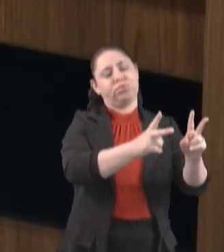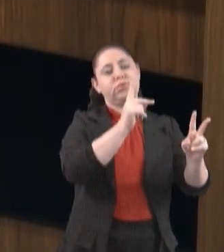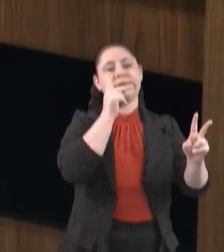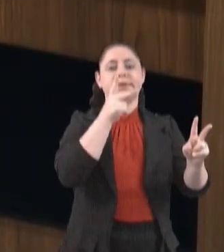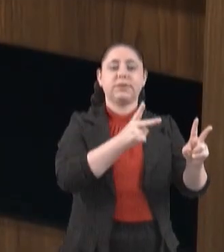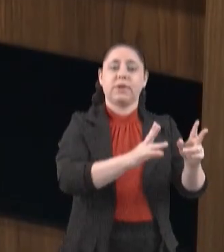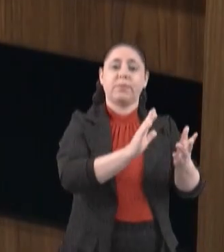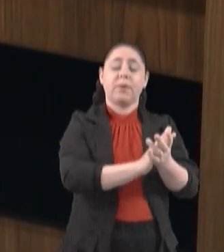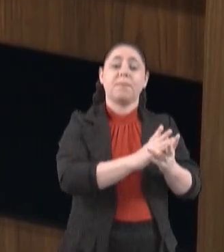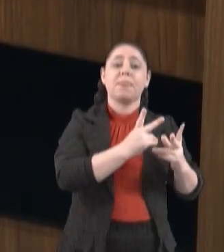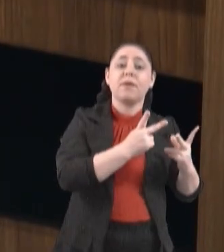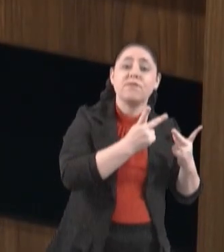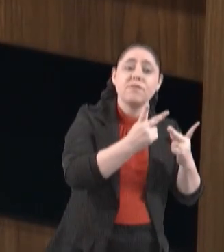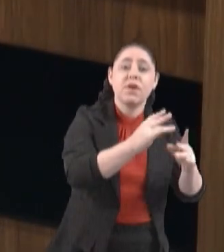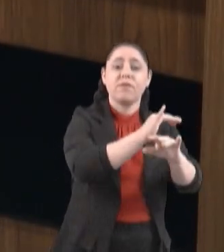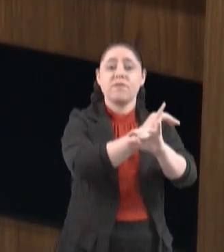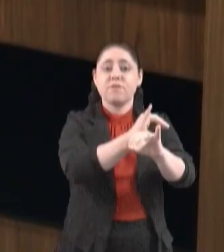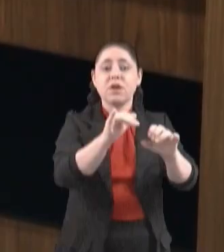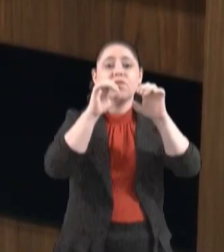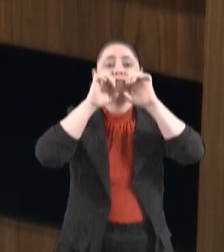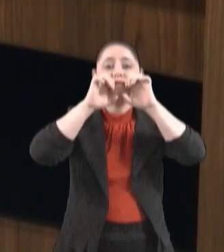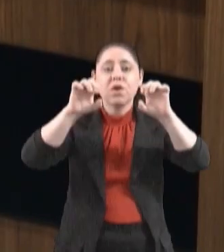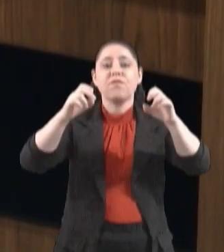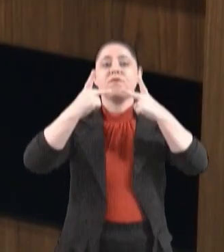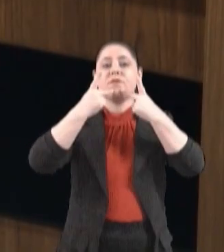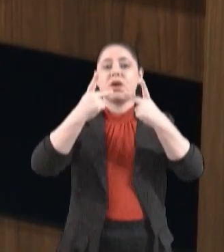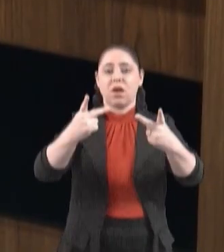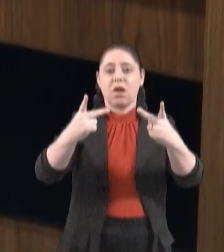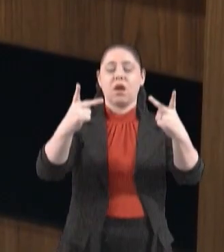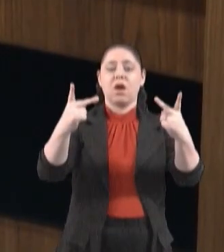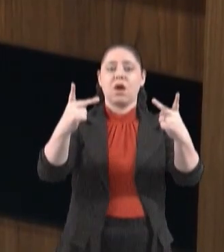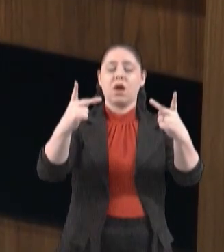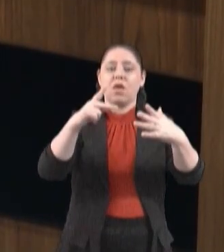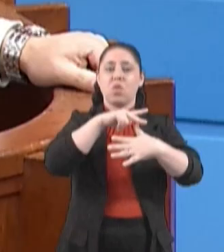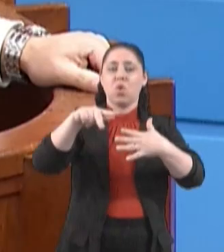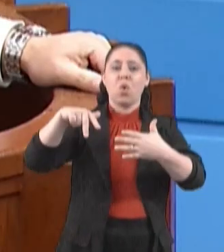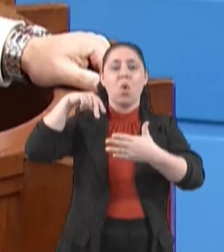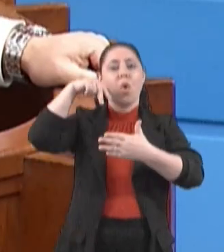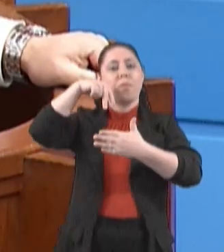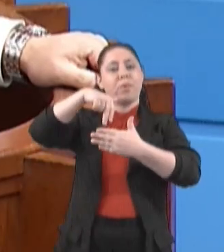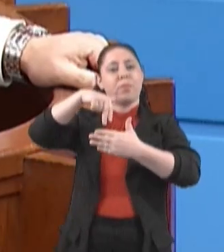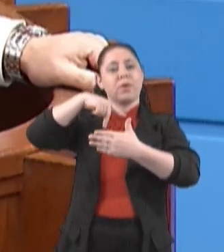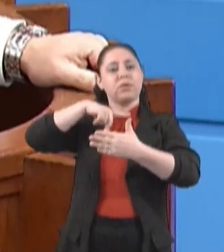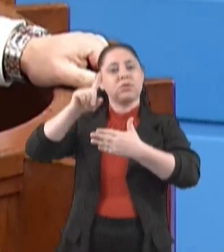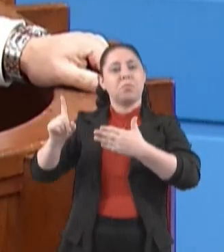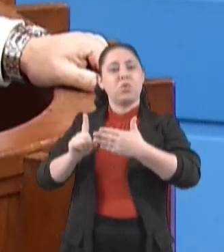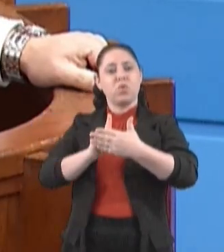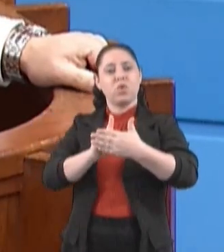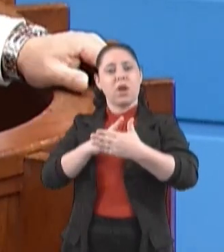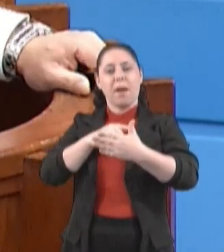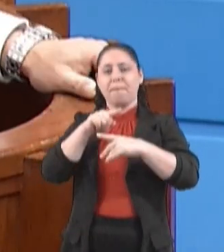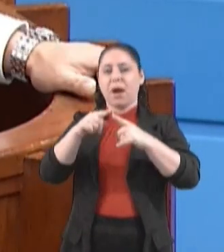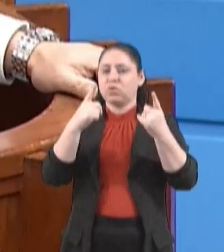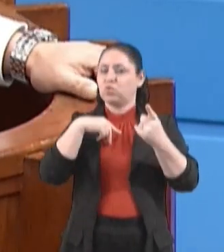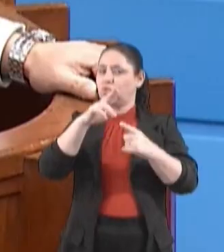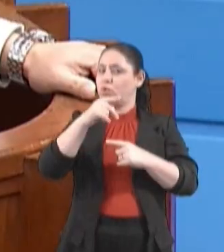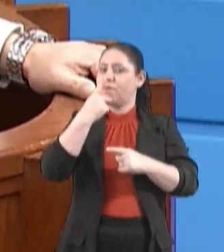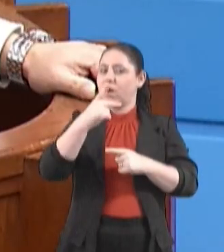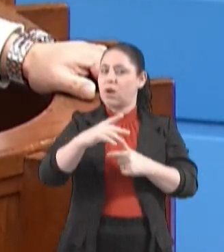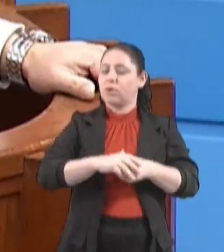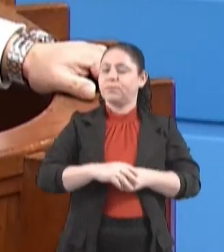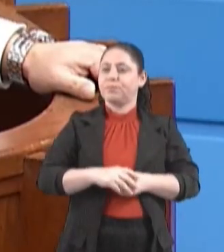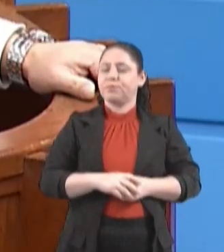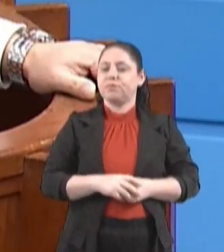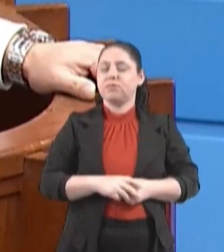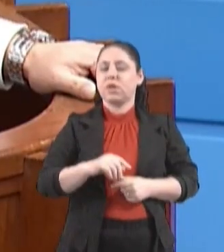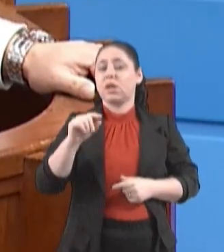rotineiramente, visitando, propagando o evangelho, falando nos púlpitos, mas nunca tocou,